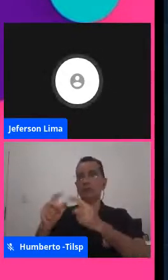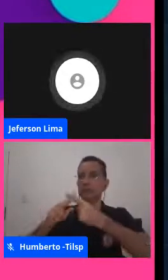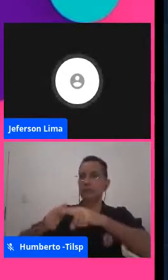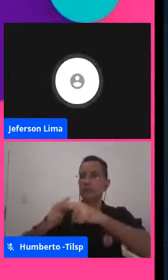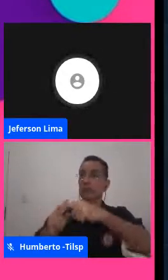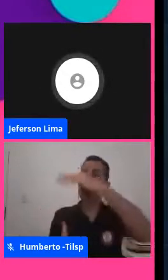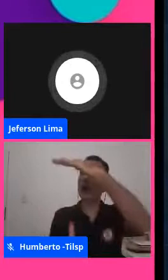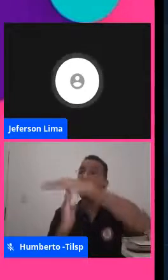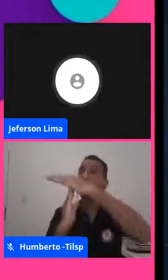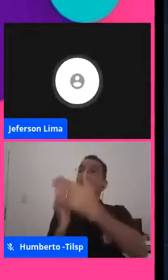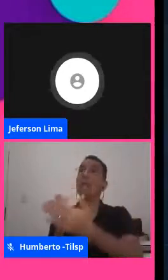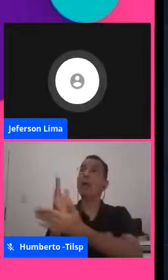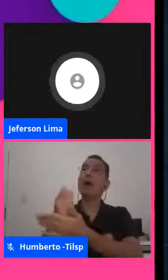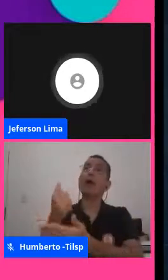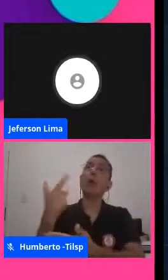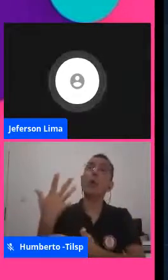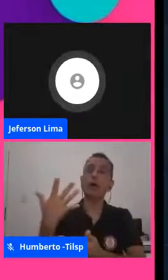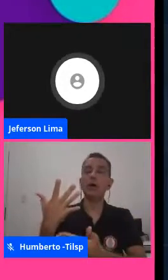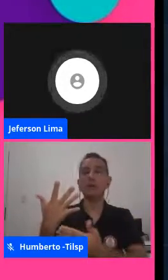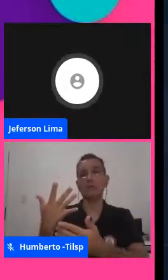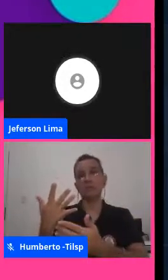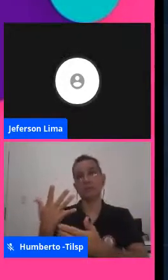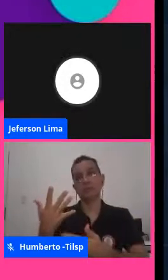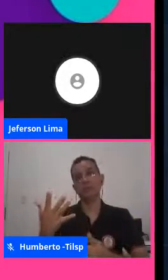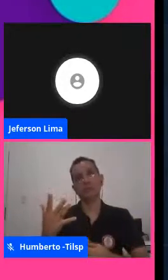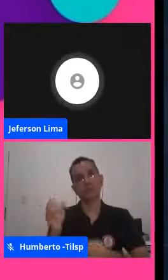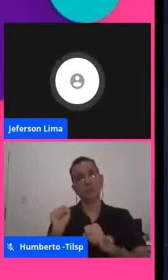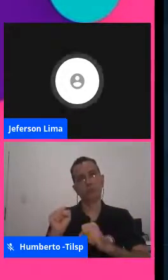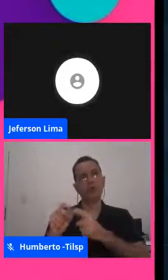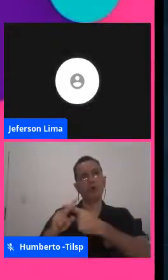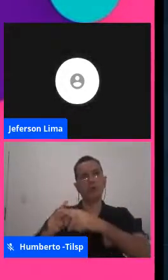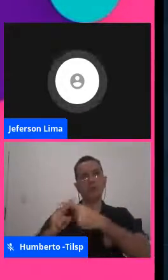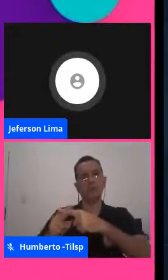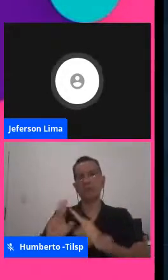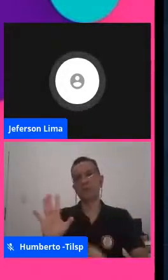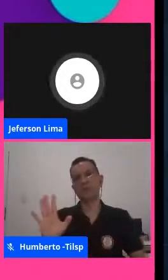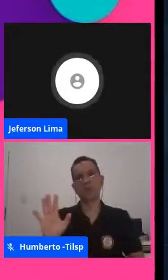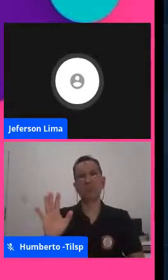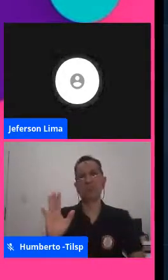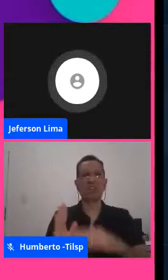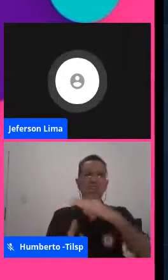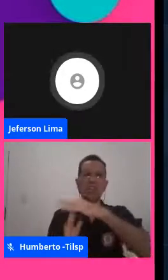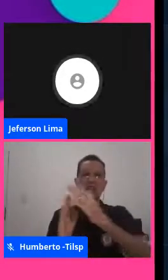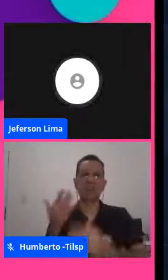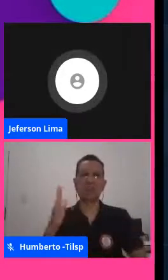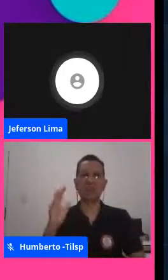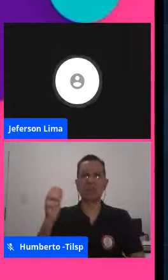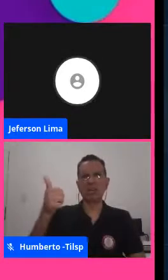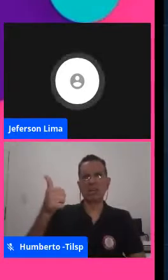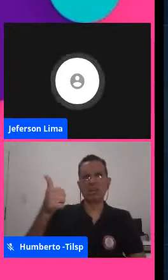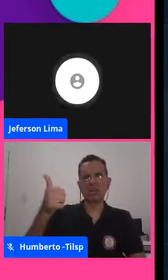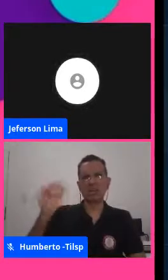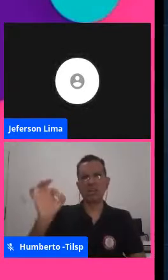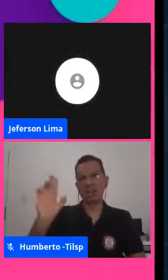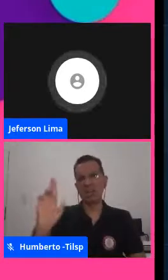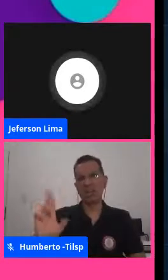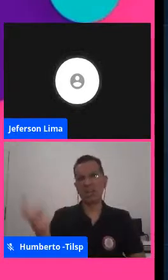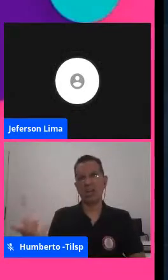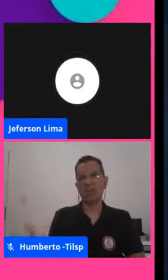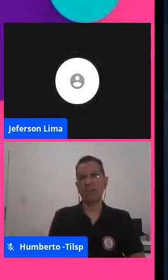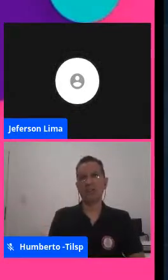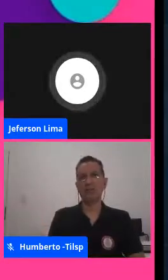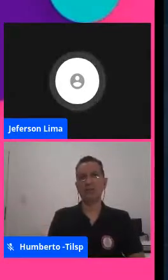Então você especifica o limite do seu crédito ali para algo baixo, como 5, 10 reais, e o limite de transação para 4, 5 vezes, e